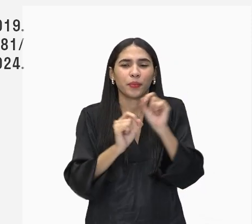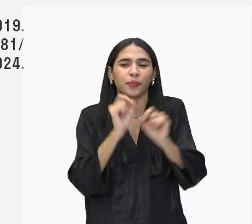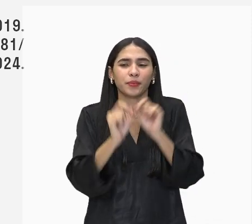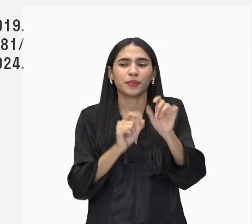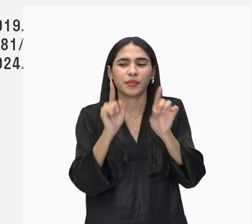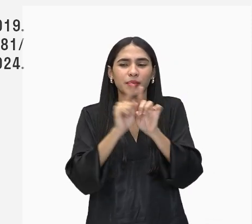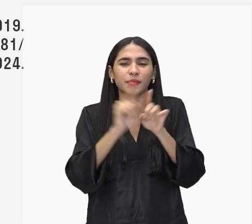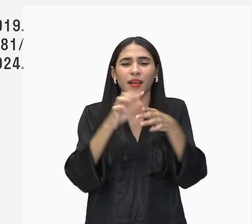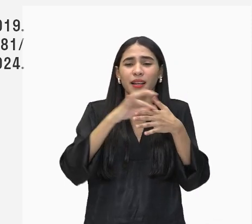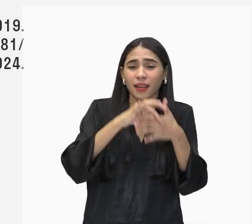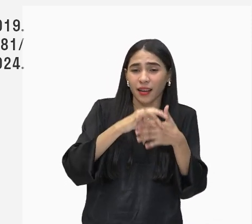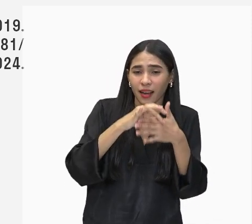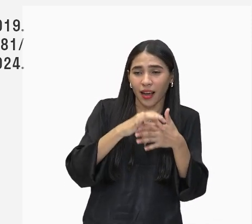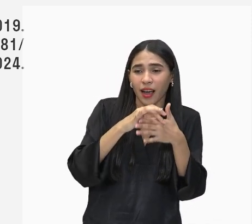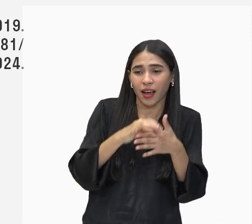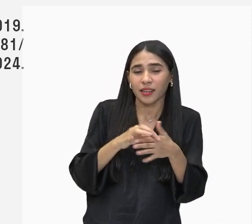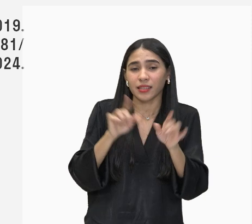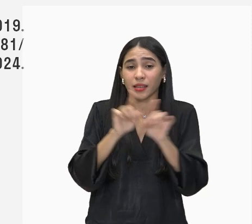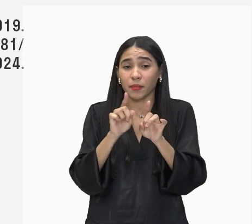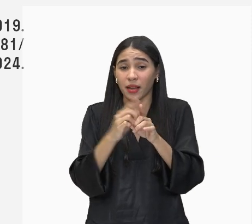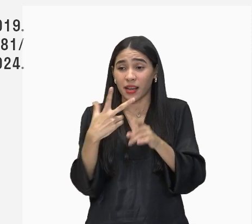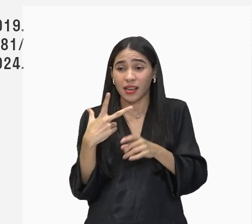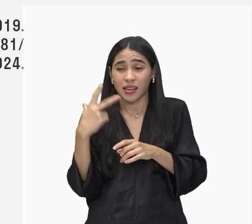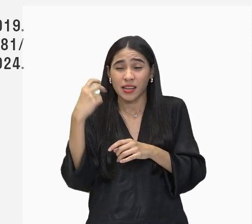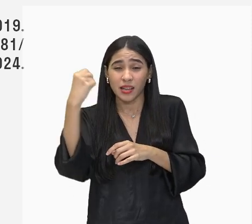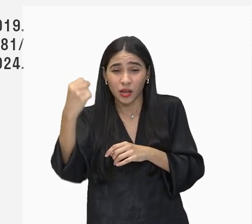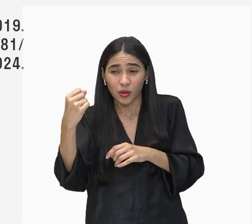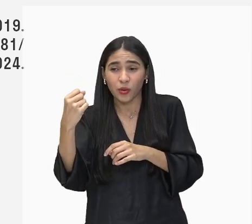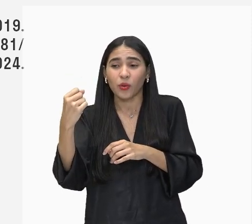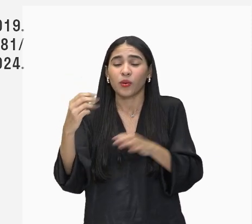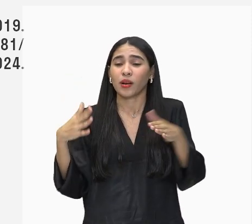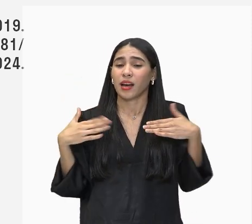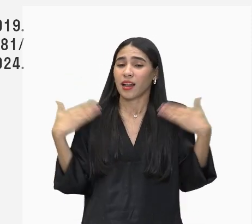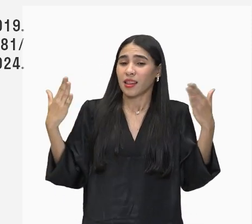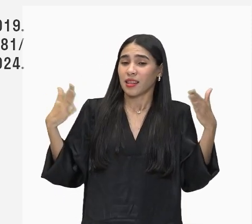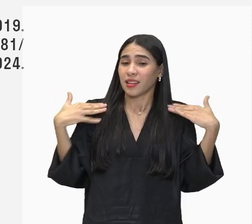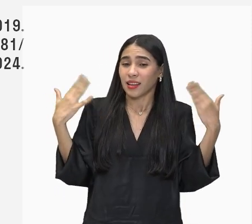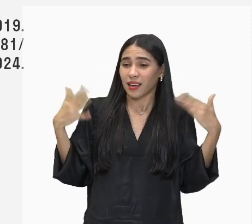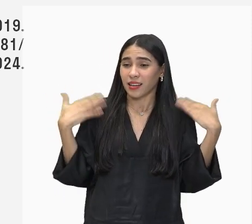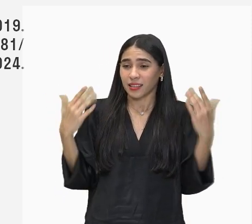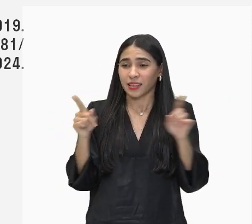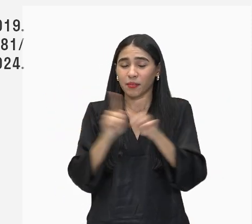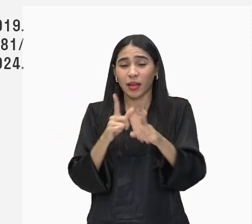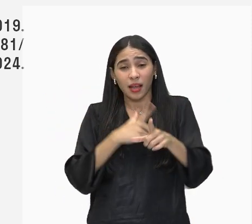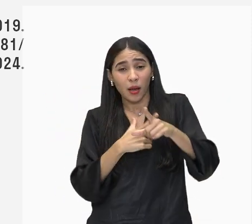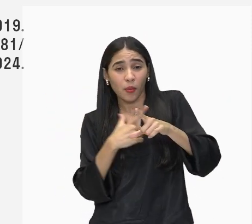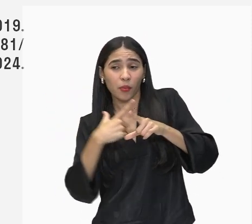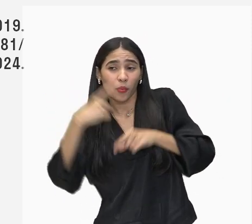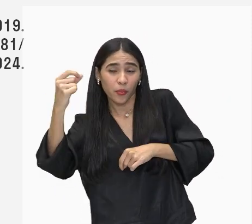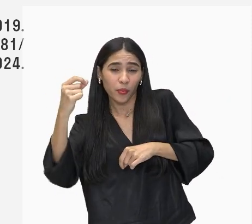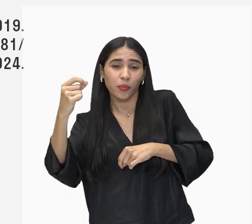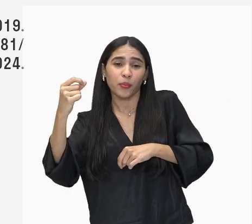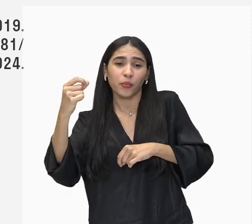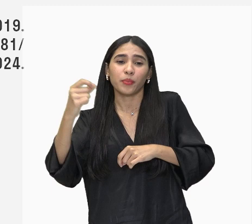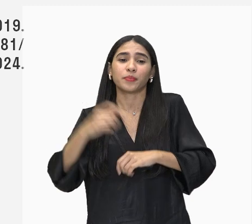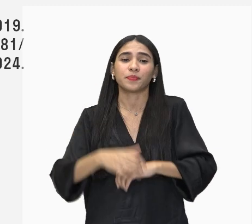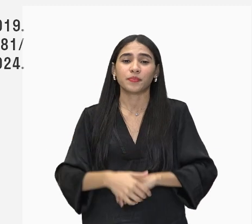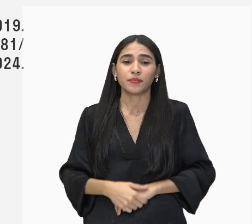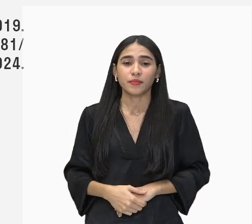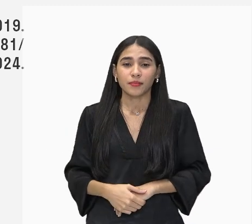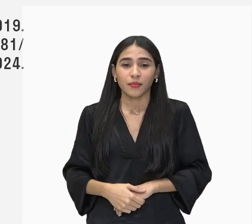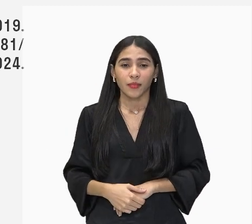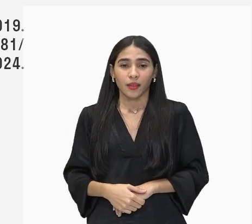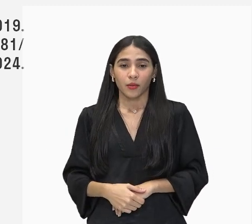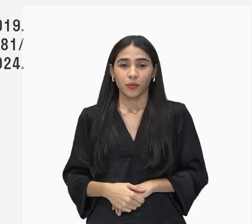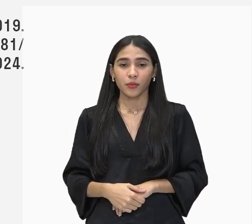já na poça. Macunaíma ganhou os bredos por outro lado e escapou. Então vemos aí um